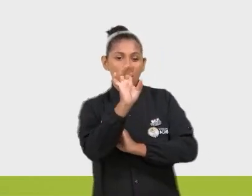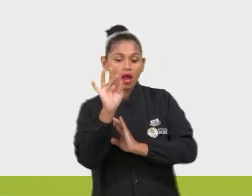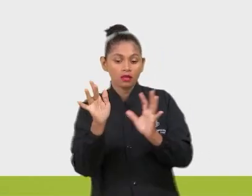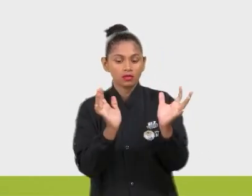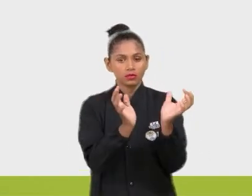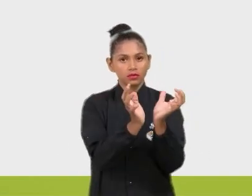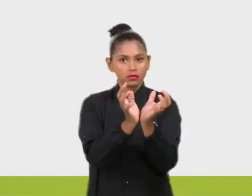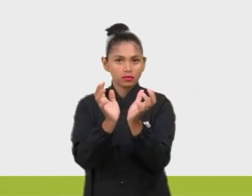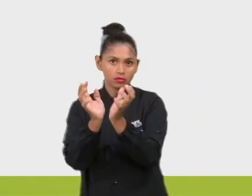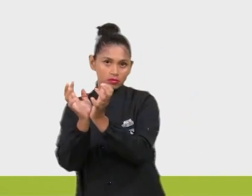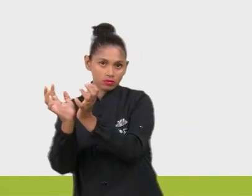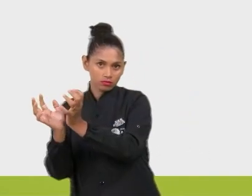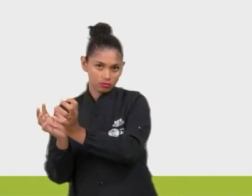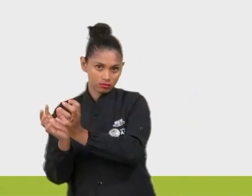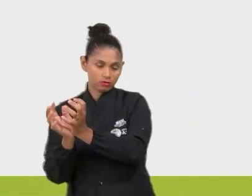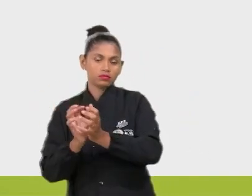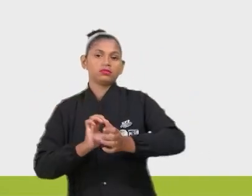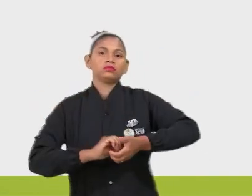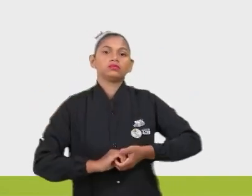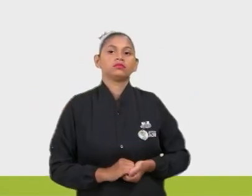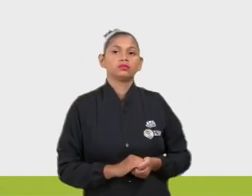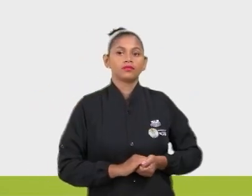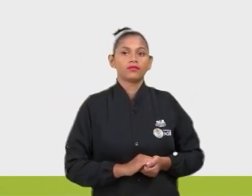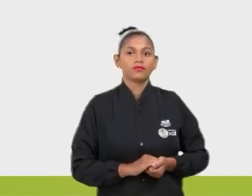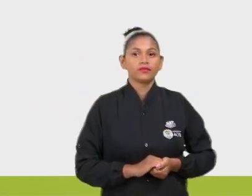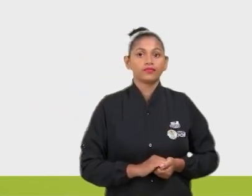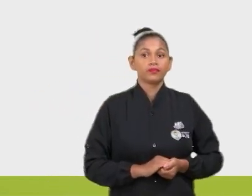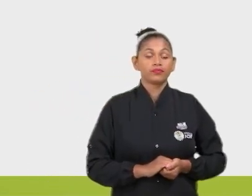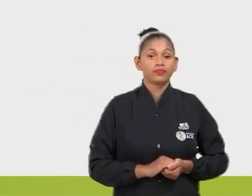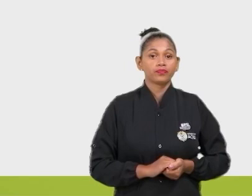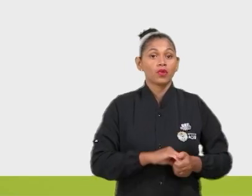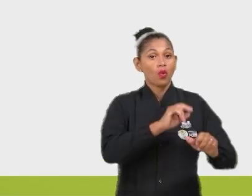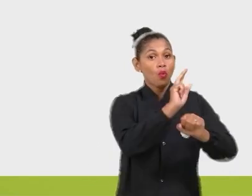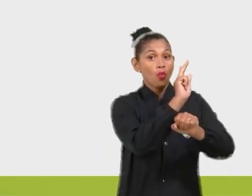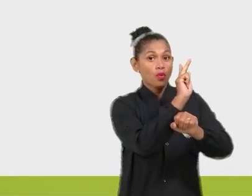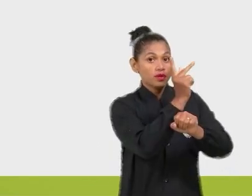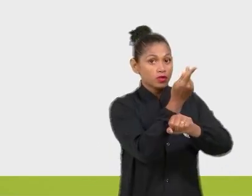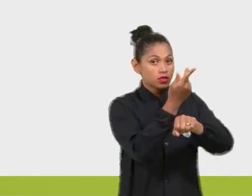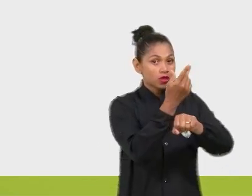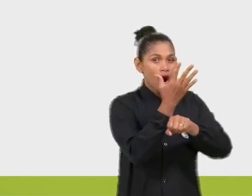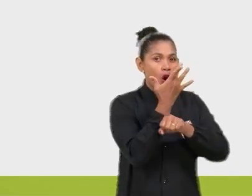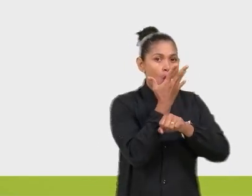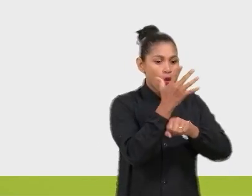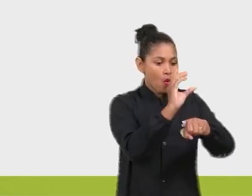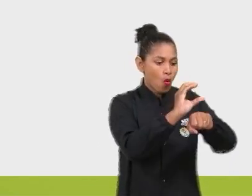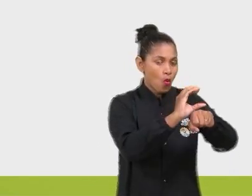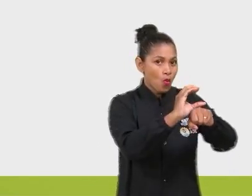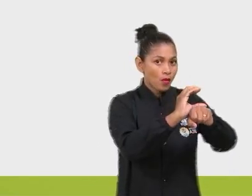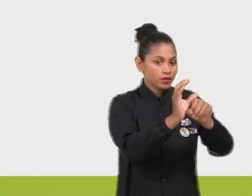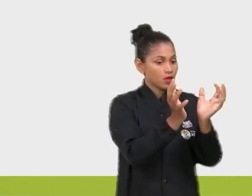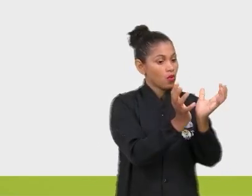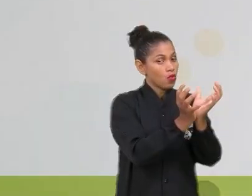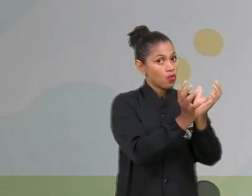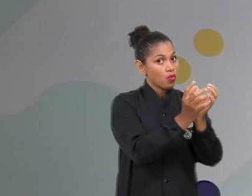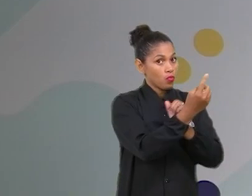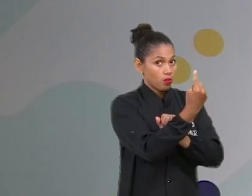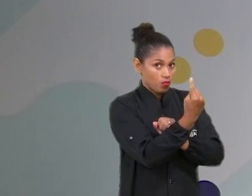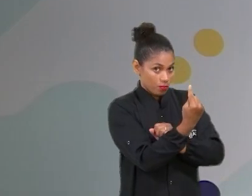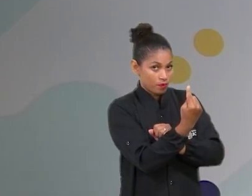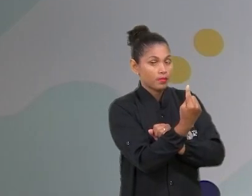desses grupos. Como o hidrogênio, ele faz parte de um grupo formado